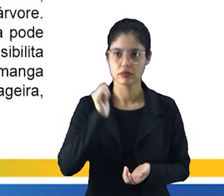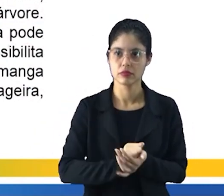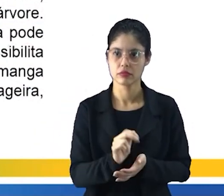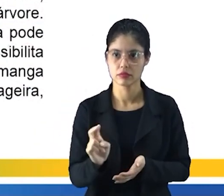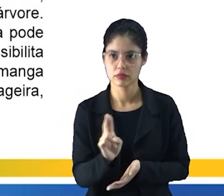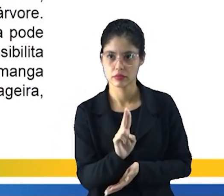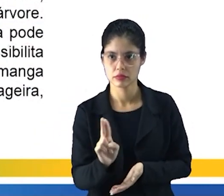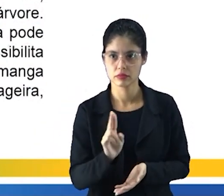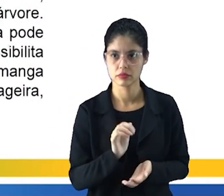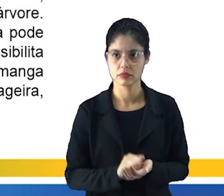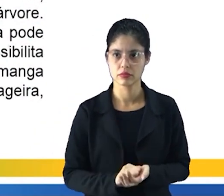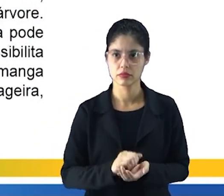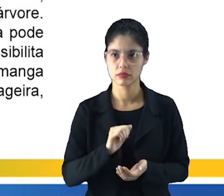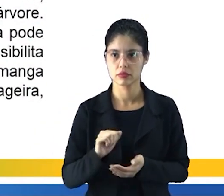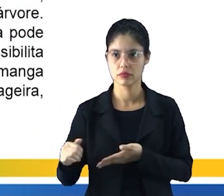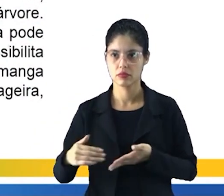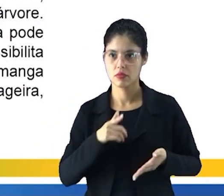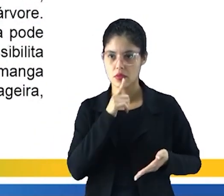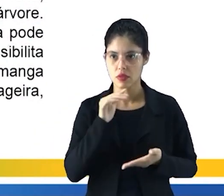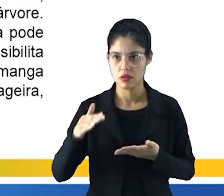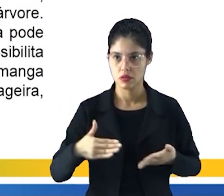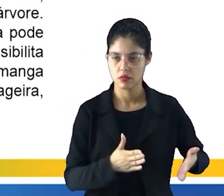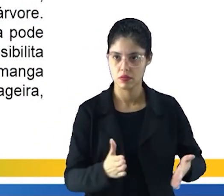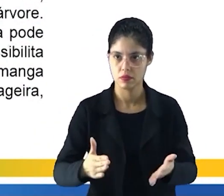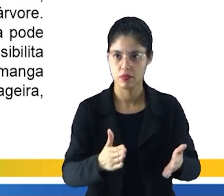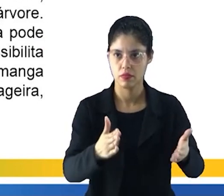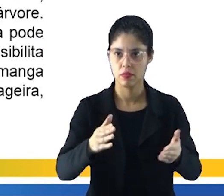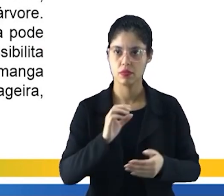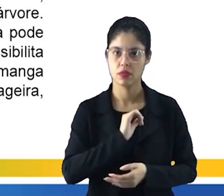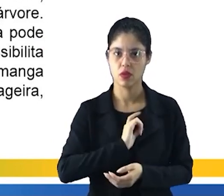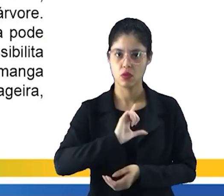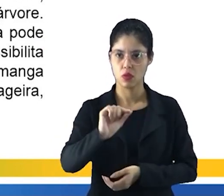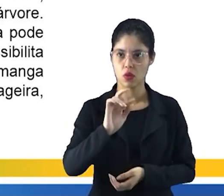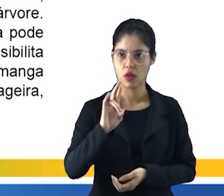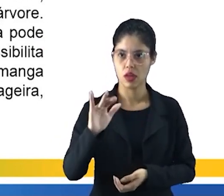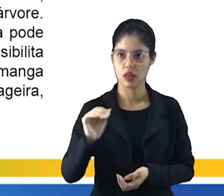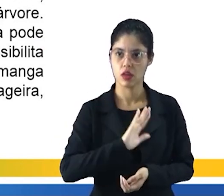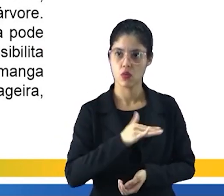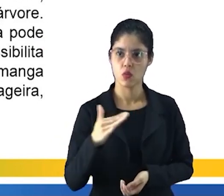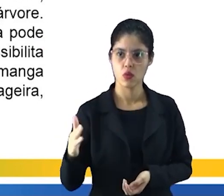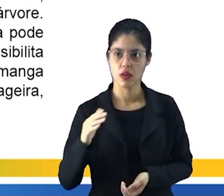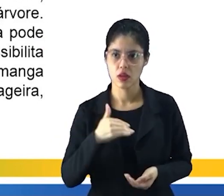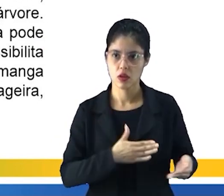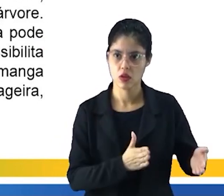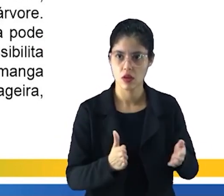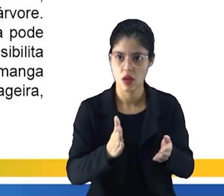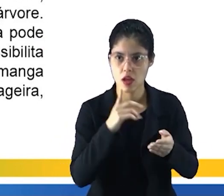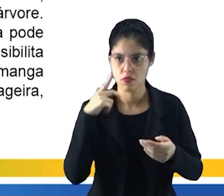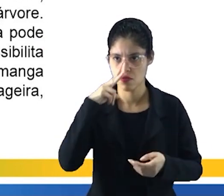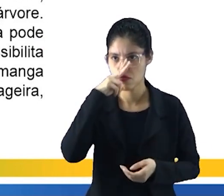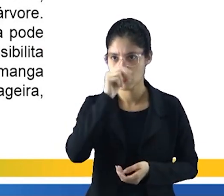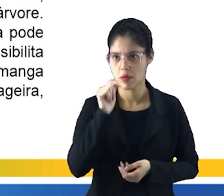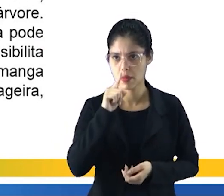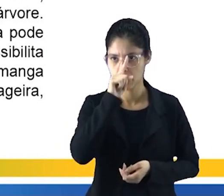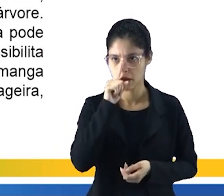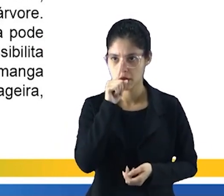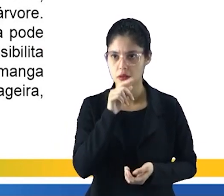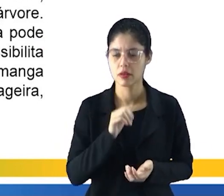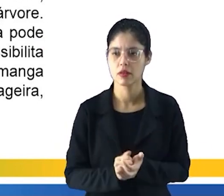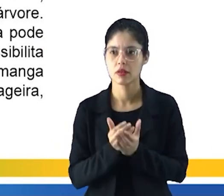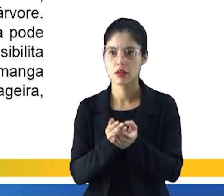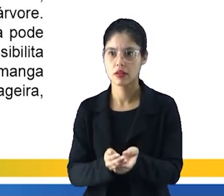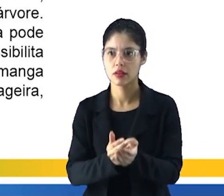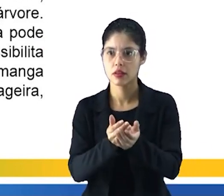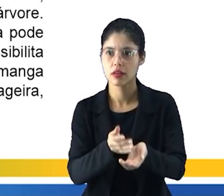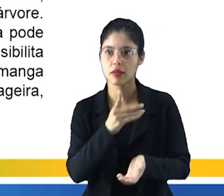né, chamam a correnteza do rio de corredeira. Quando a corredeira está forte, é perigoso